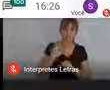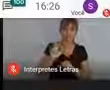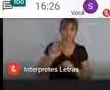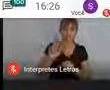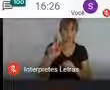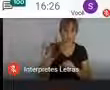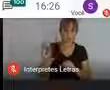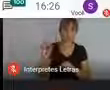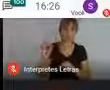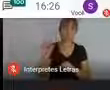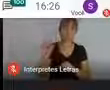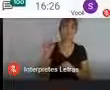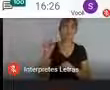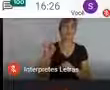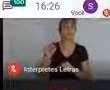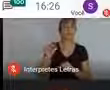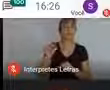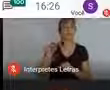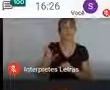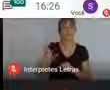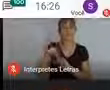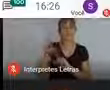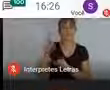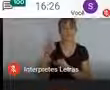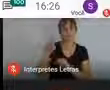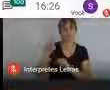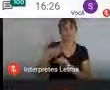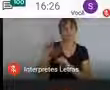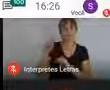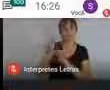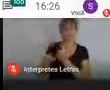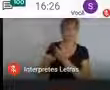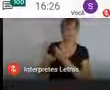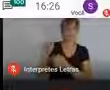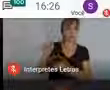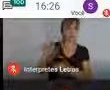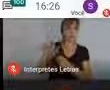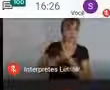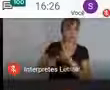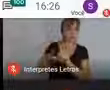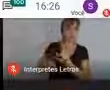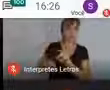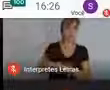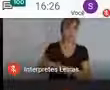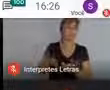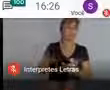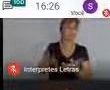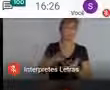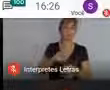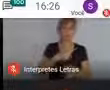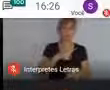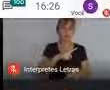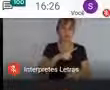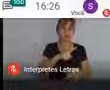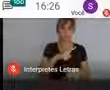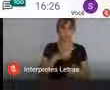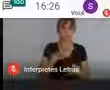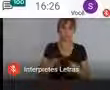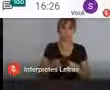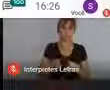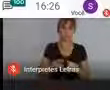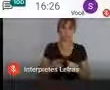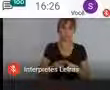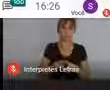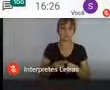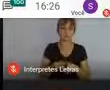de pós-graduação em letras da UFPA, e o último estudo trata-se justamente